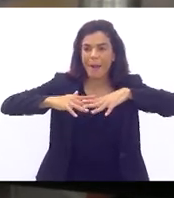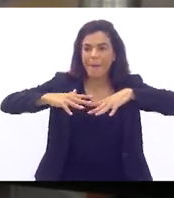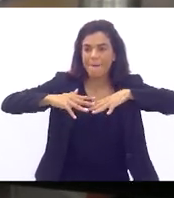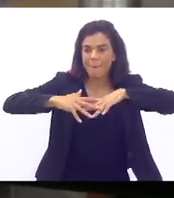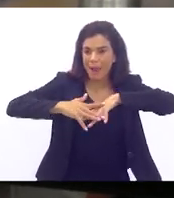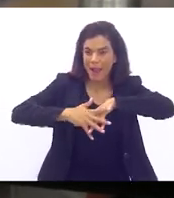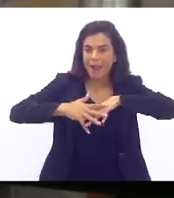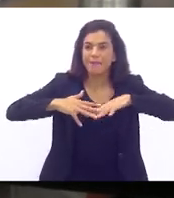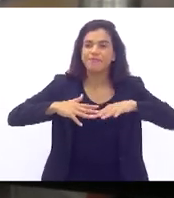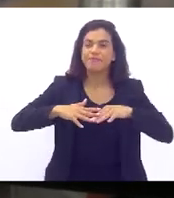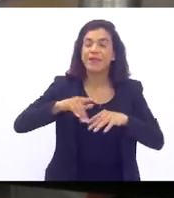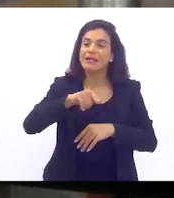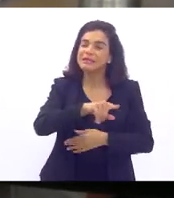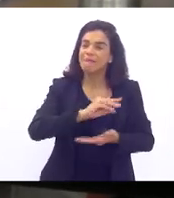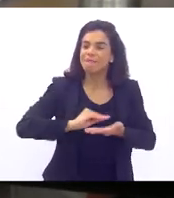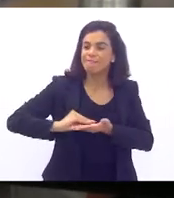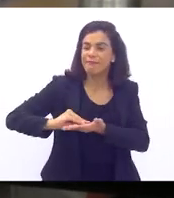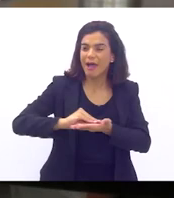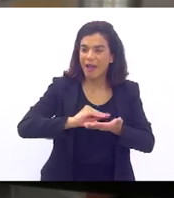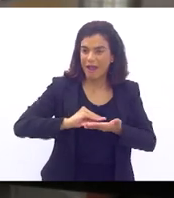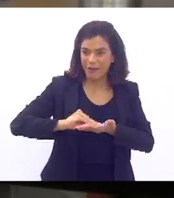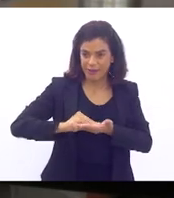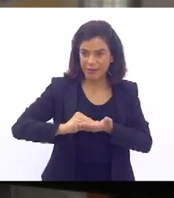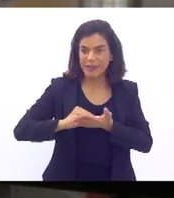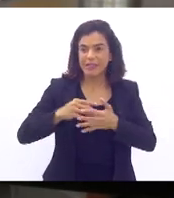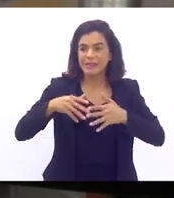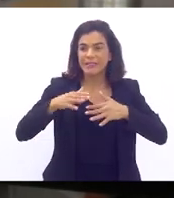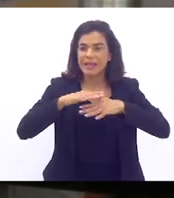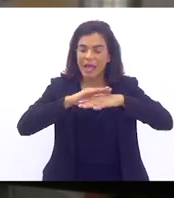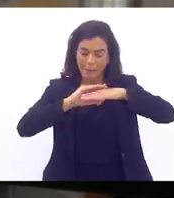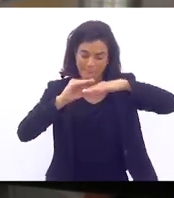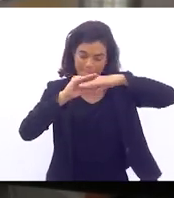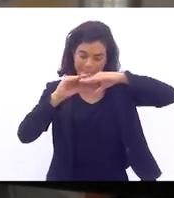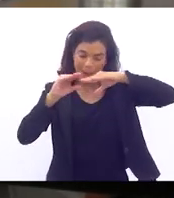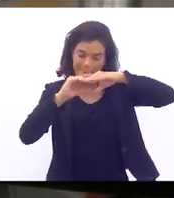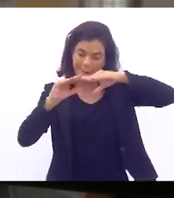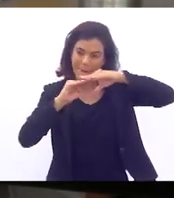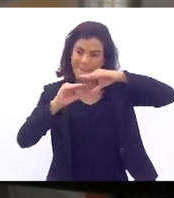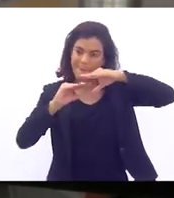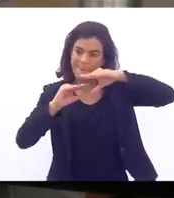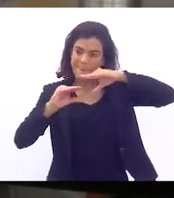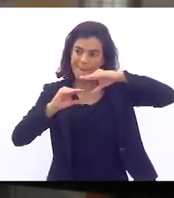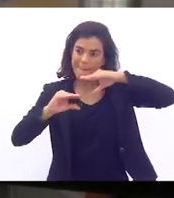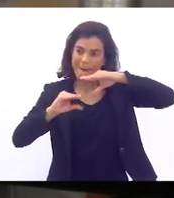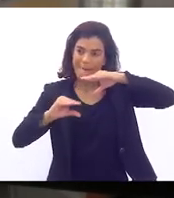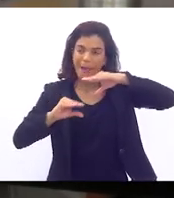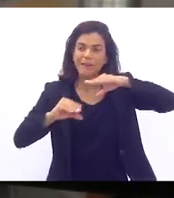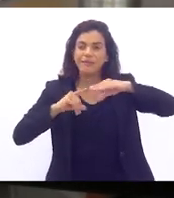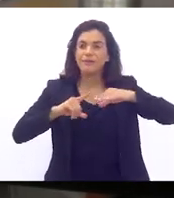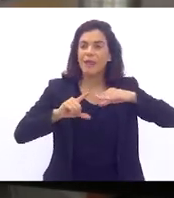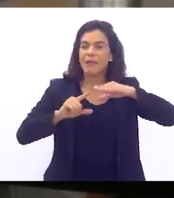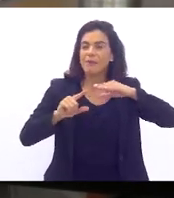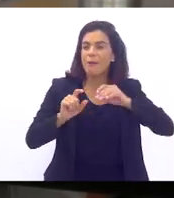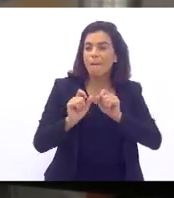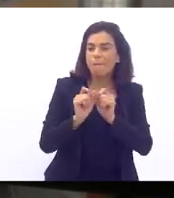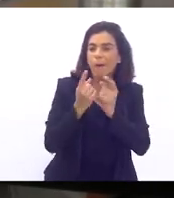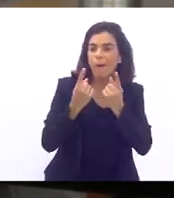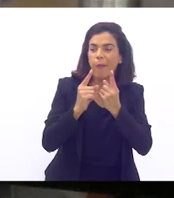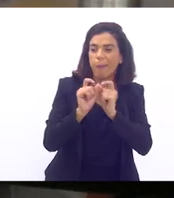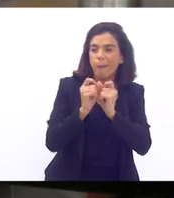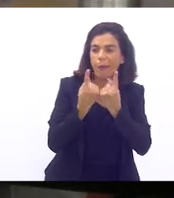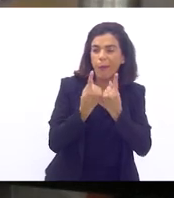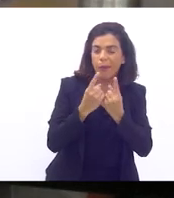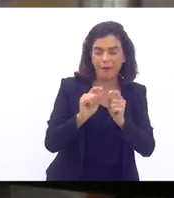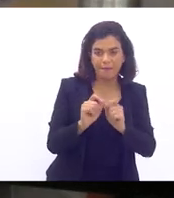devido a essa falta dessa adesão das camadas da pele essas crianças Elas têm é lesões de maneira muito frequente